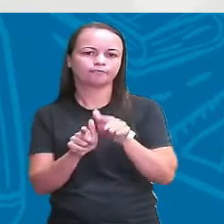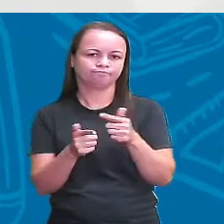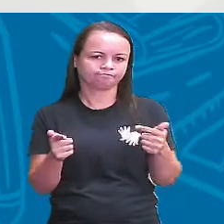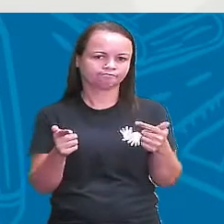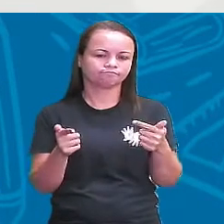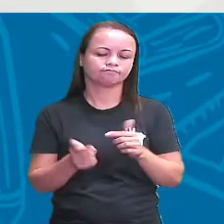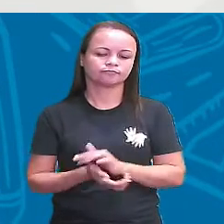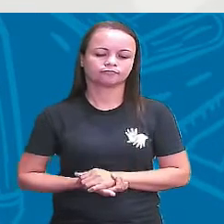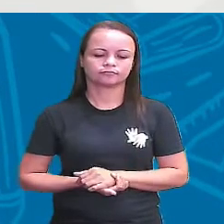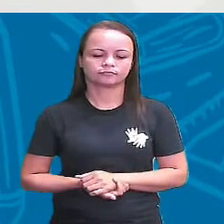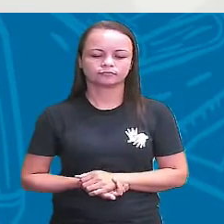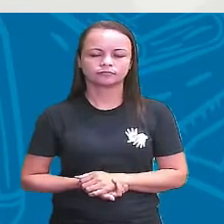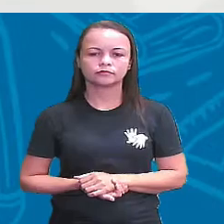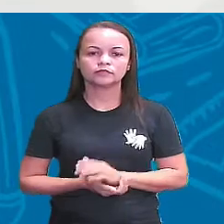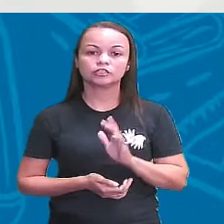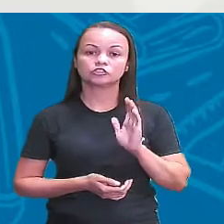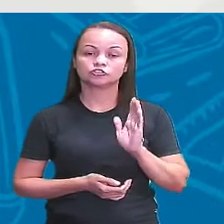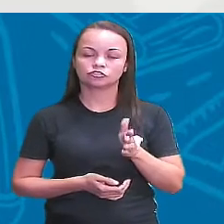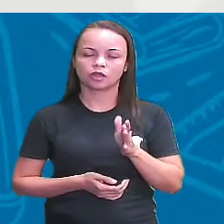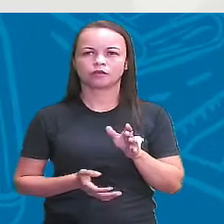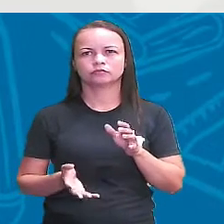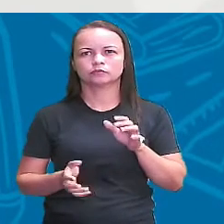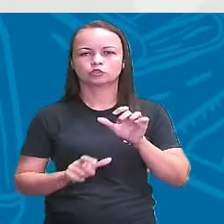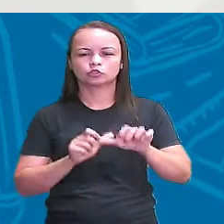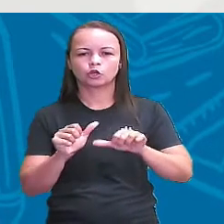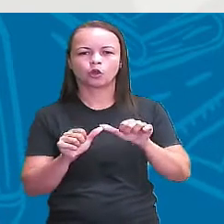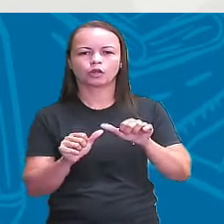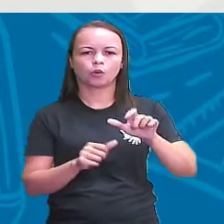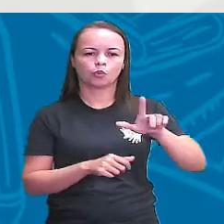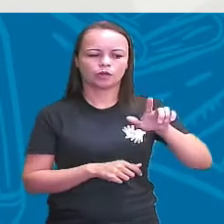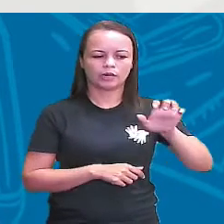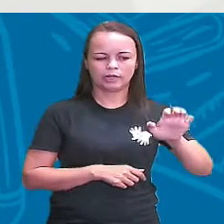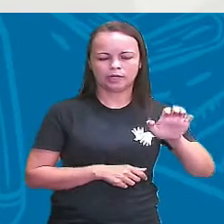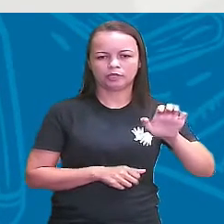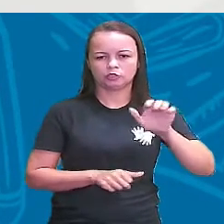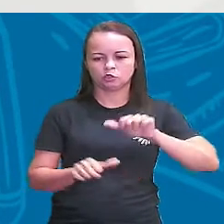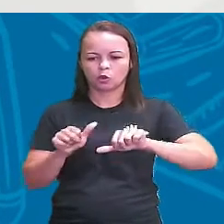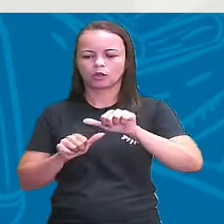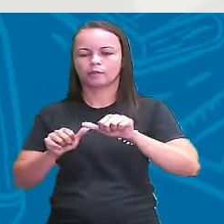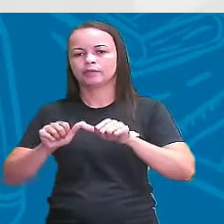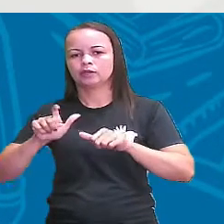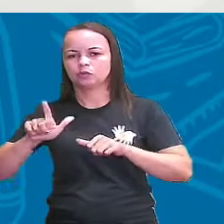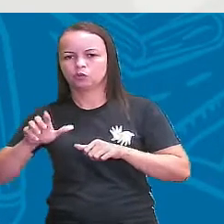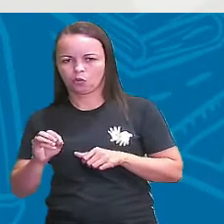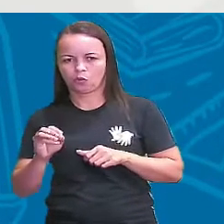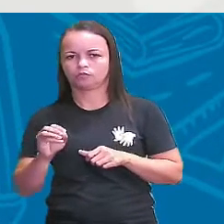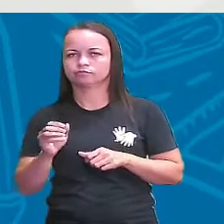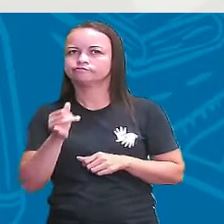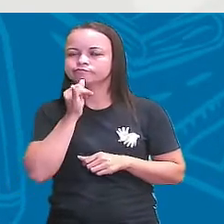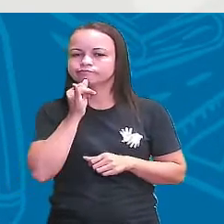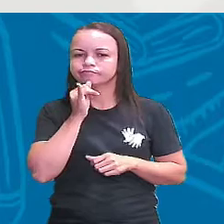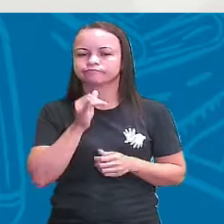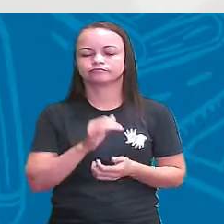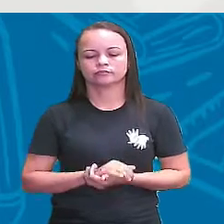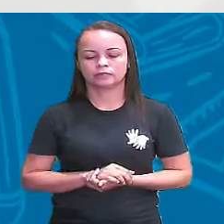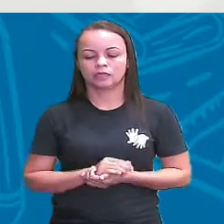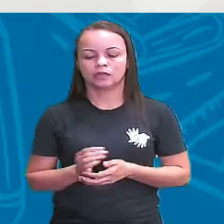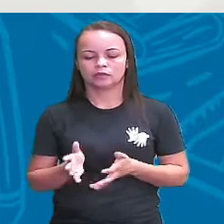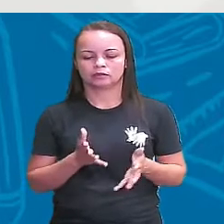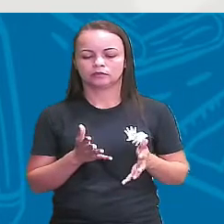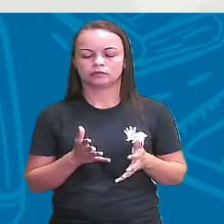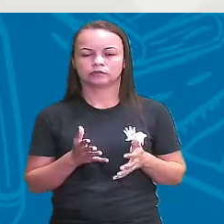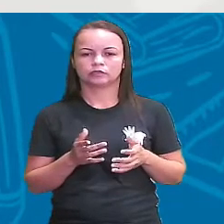Já se você troca o le pelo lo, certo? Por exemplo, como o exemplo que a gente